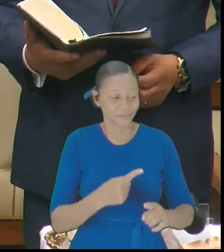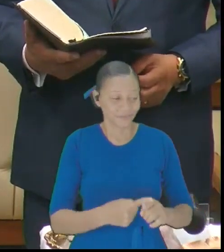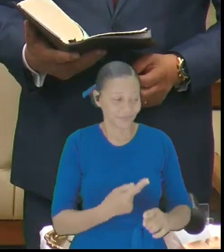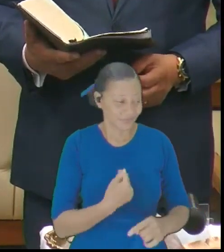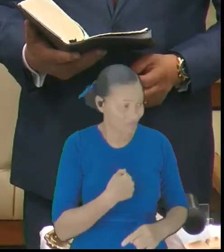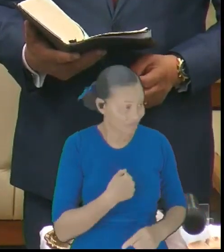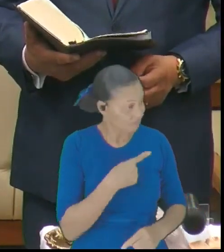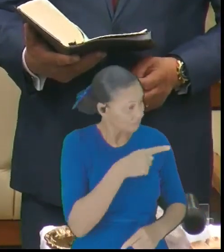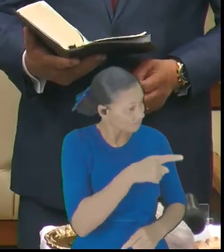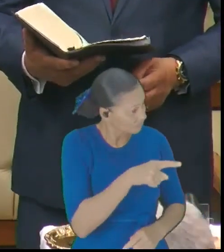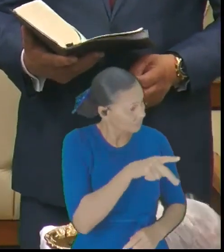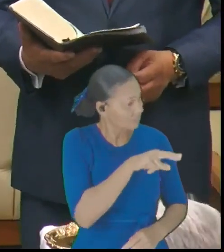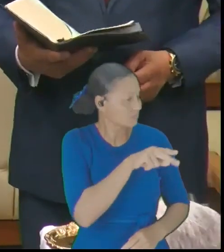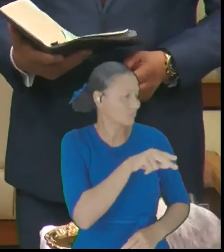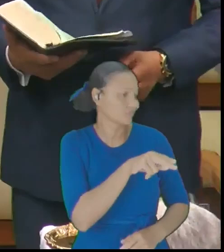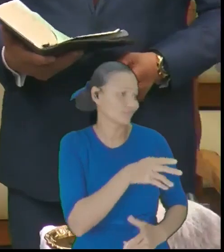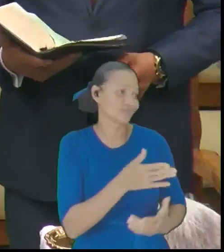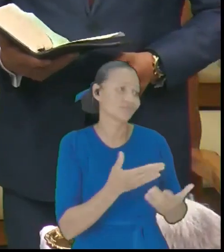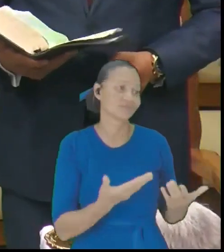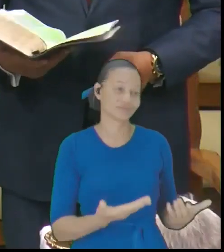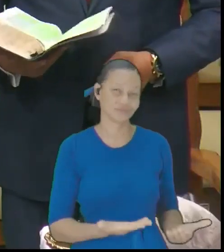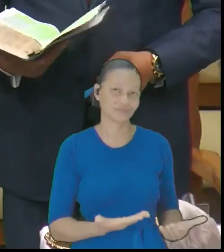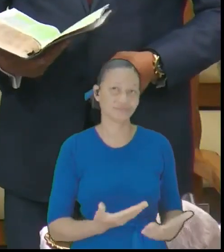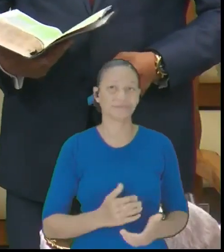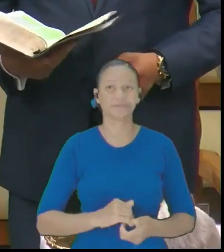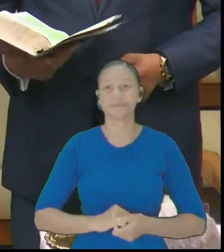Porque irmãos somos.